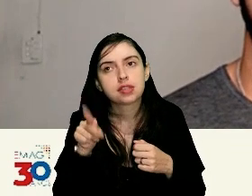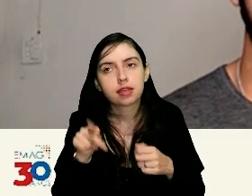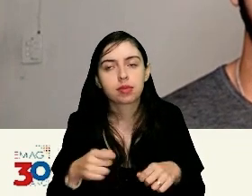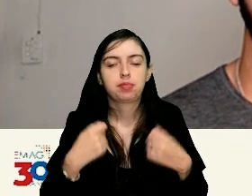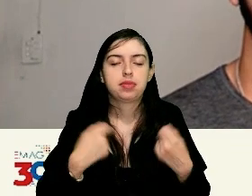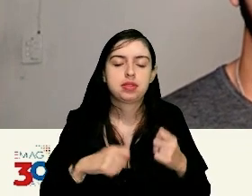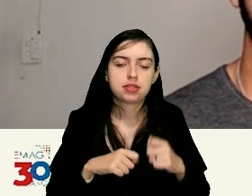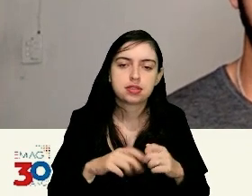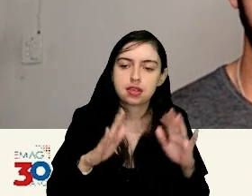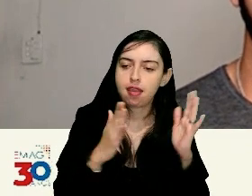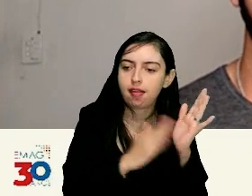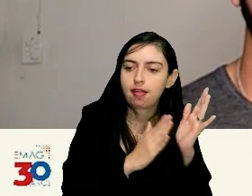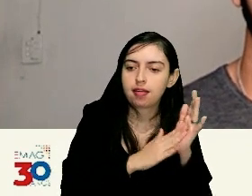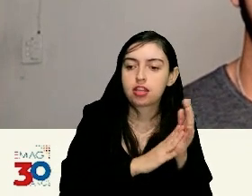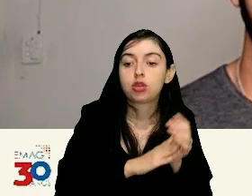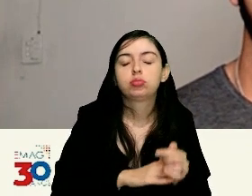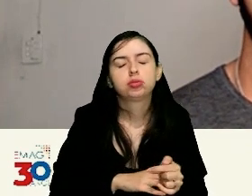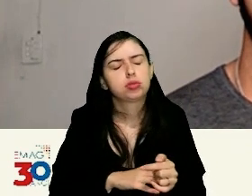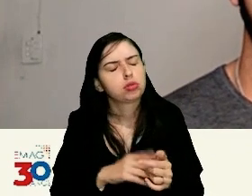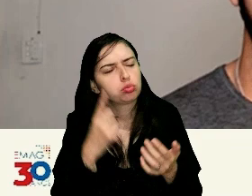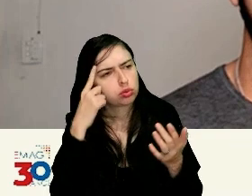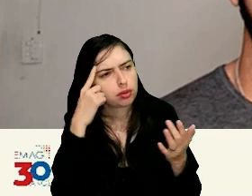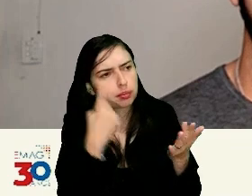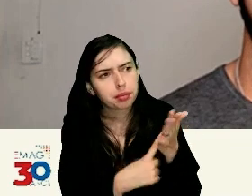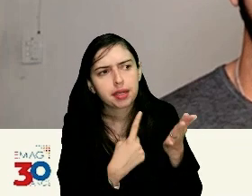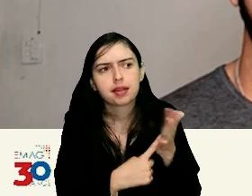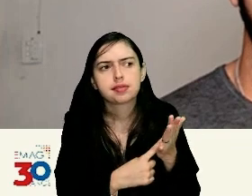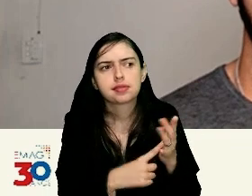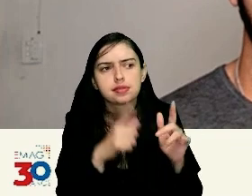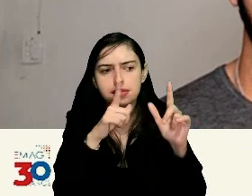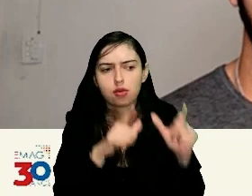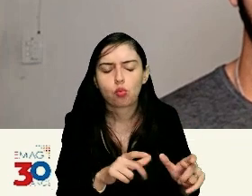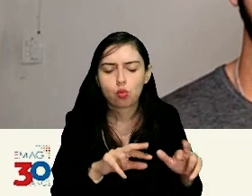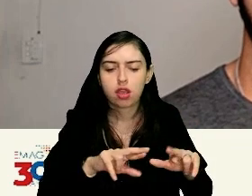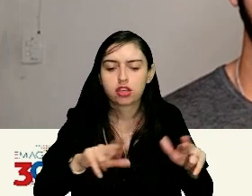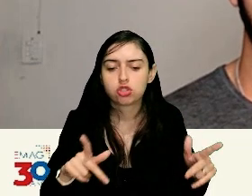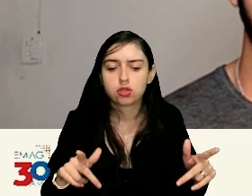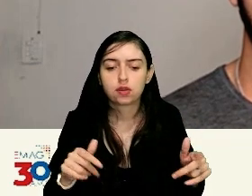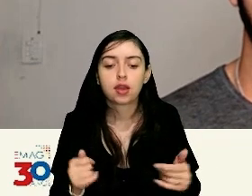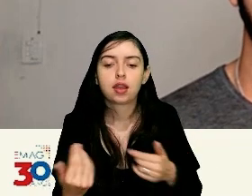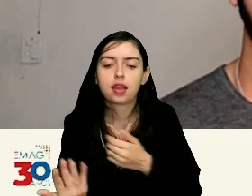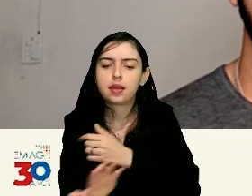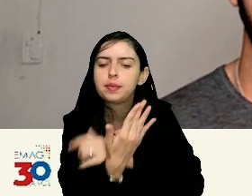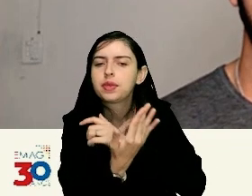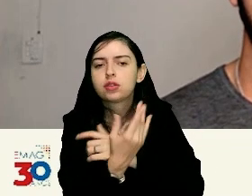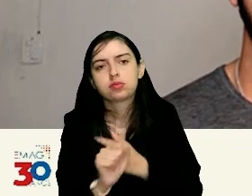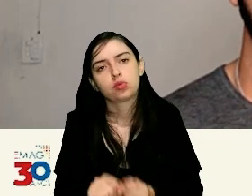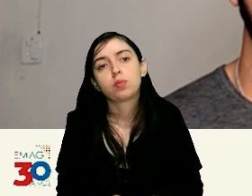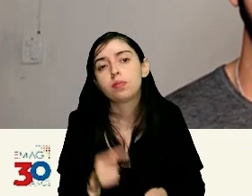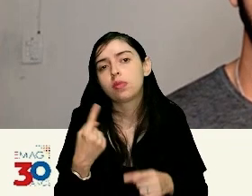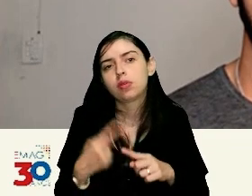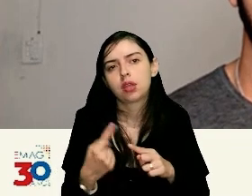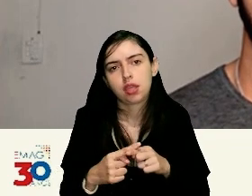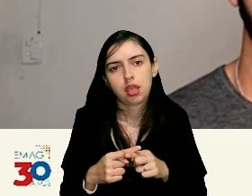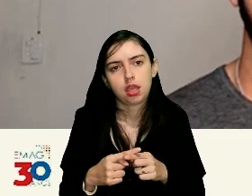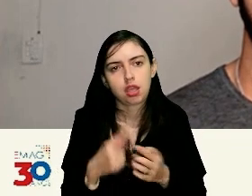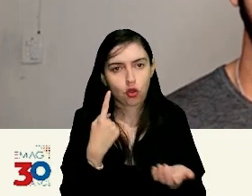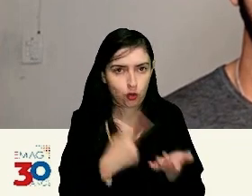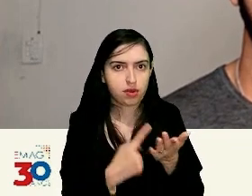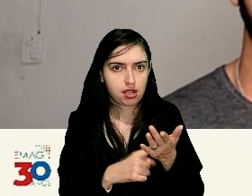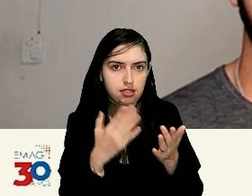dele? Aquela diferença que a gente tem entre, ele me ajuda porque a obrigação é só minha